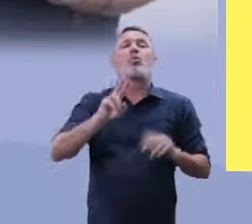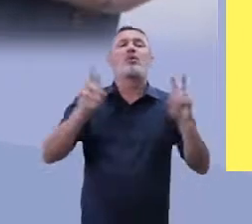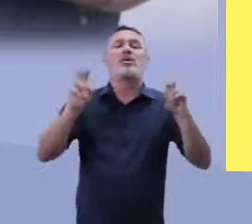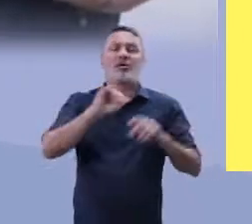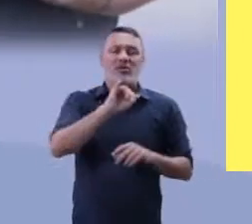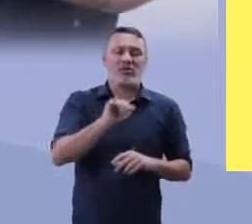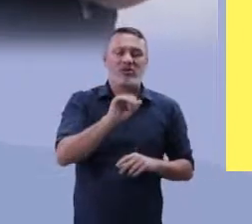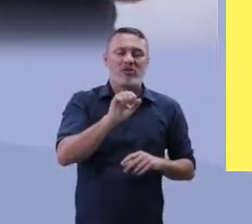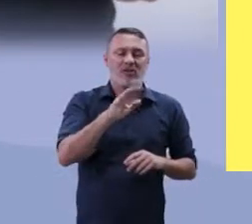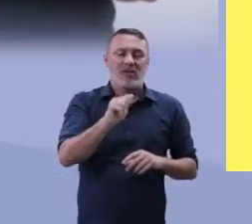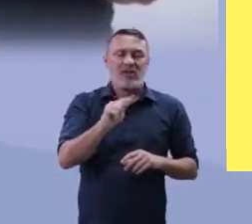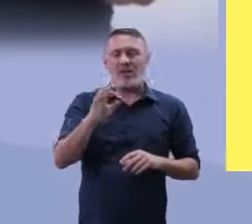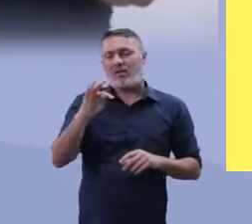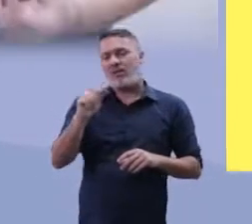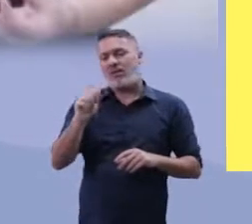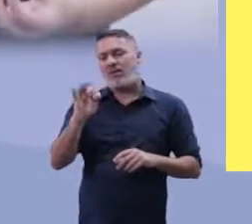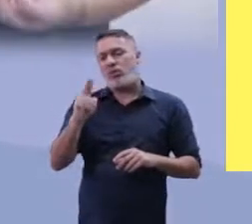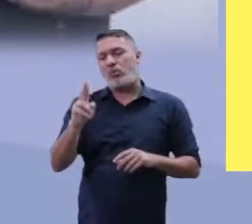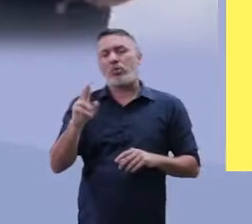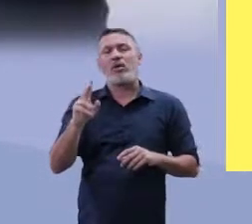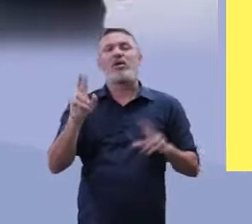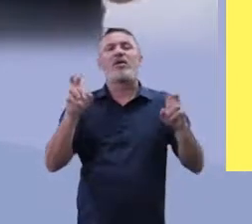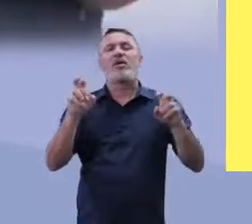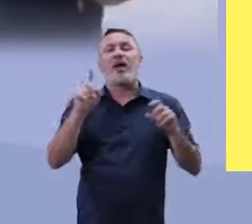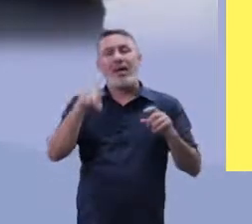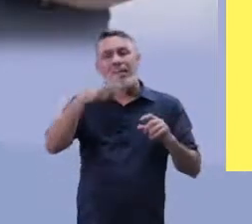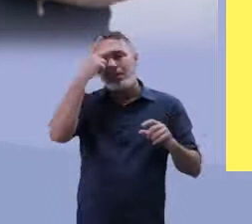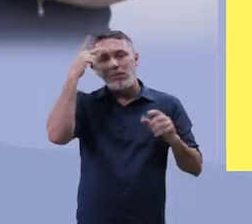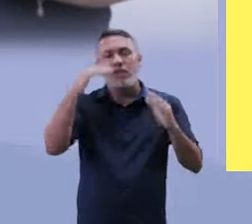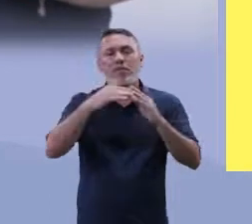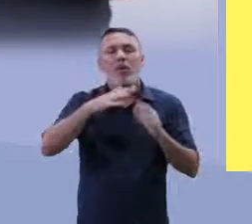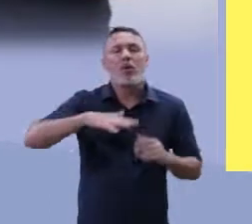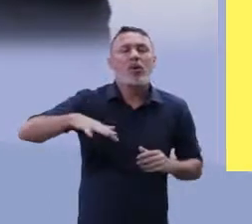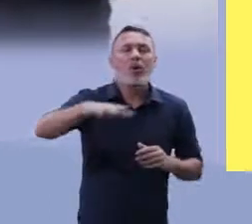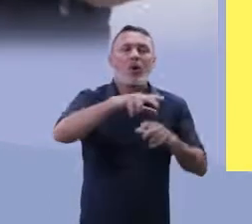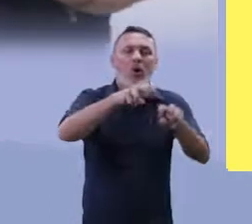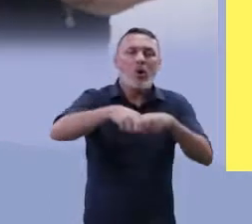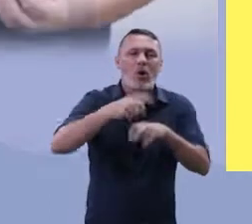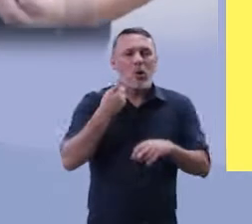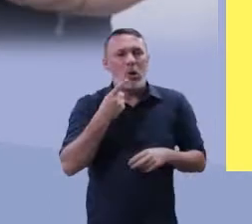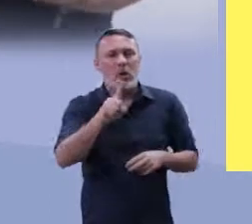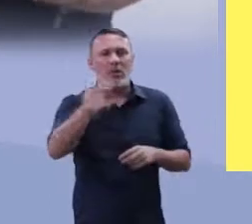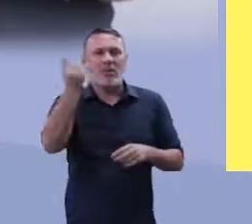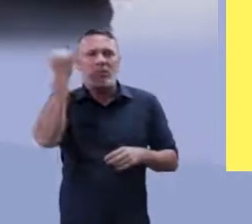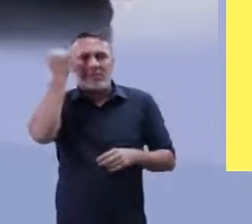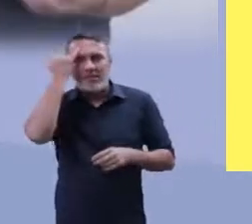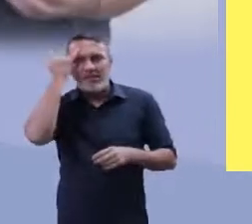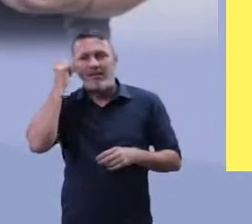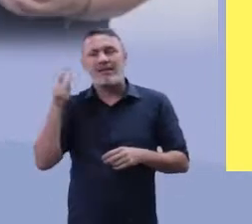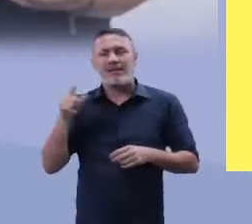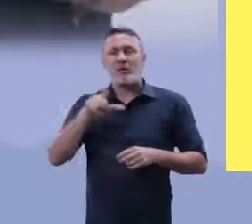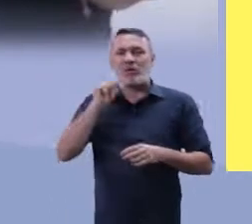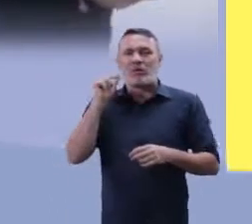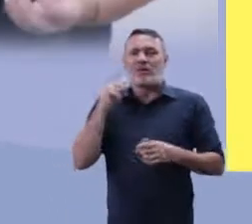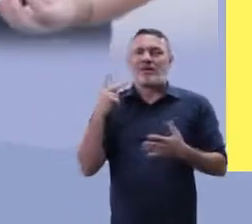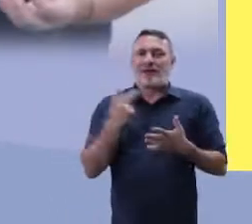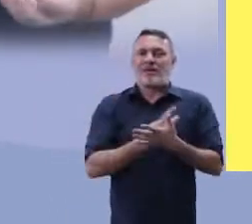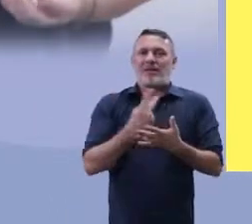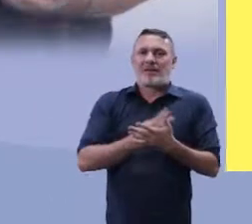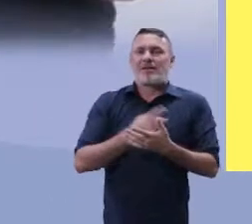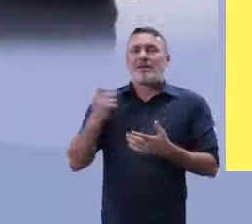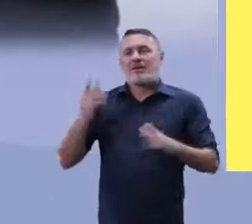jeca tatu para chamar o homem, o caipira do interior, de preguiçoso, foi profundamente